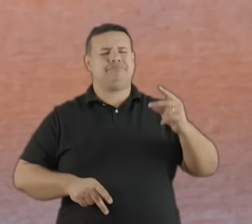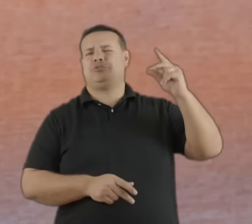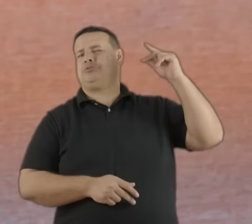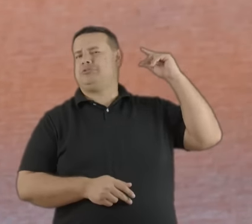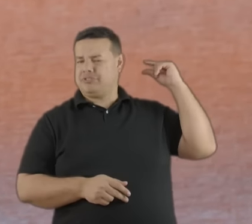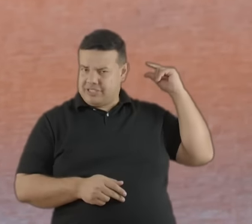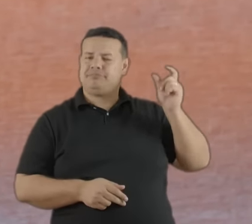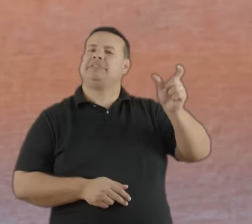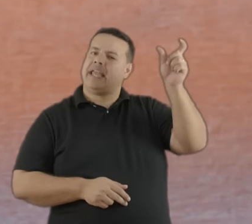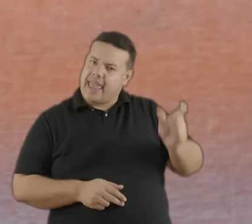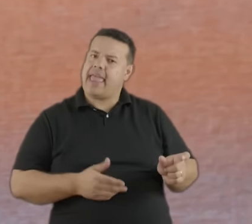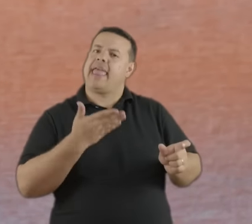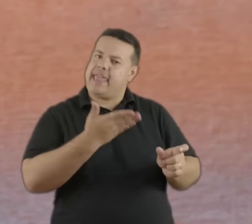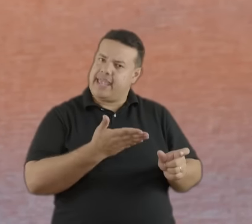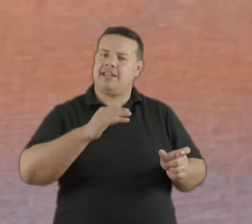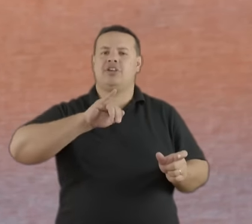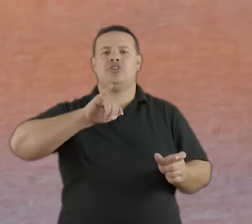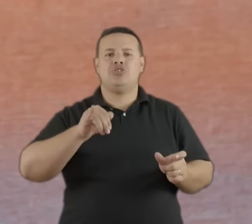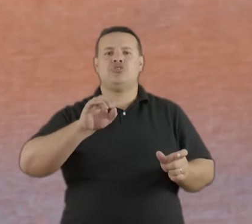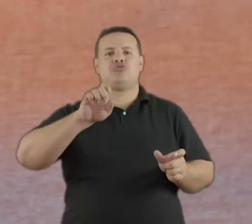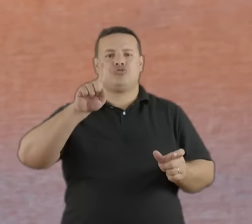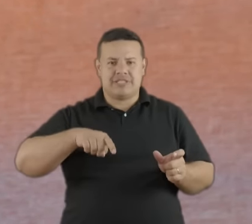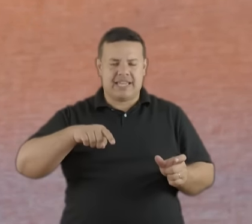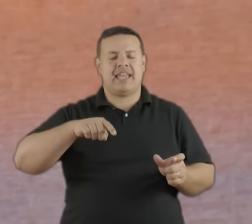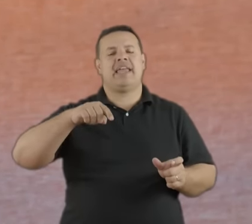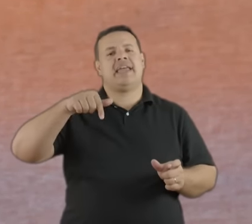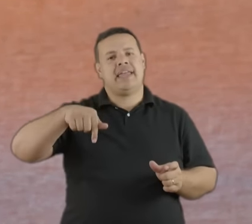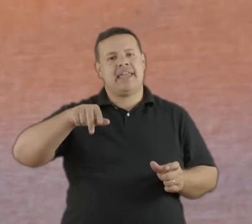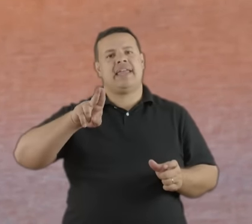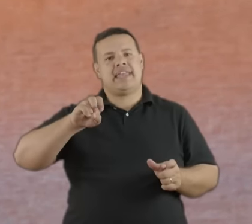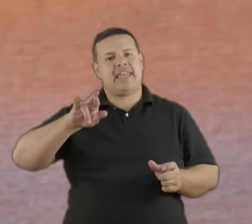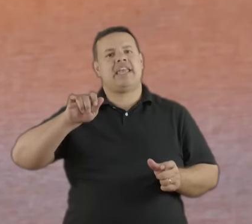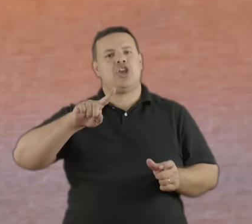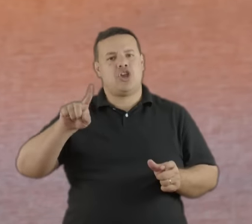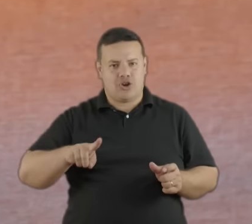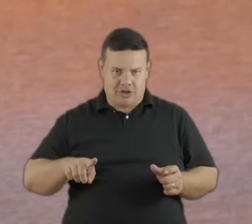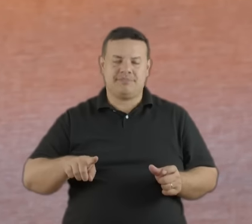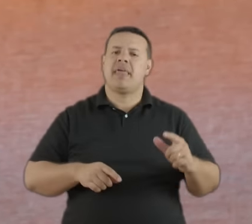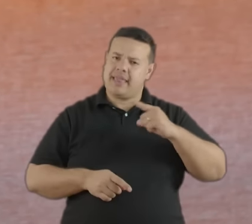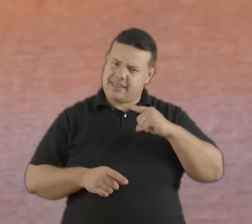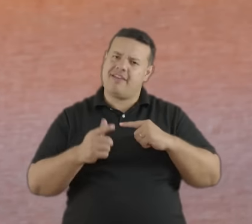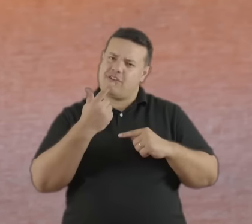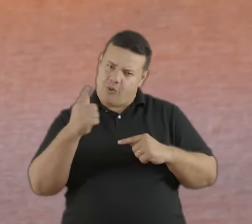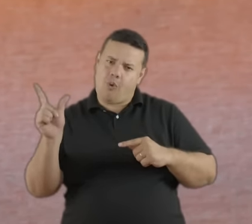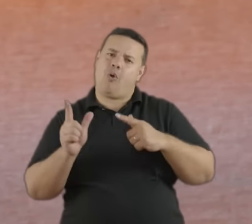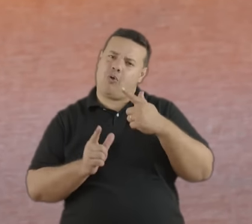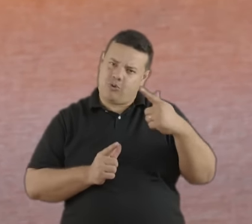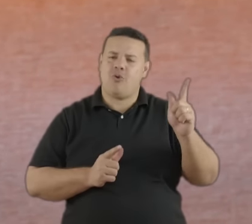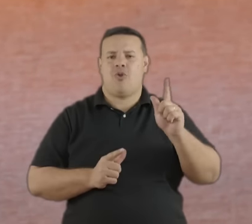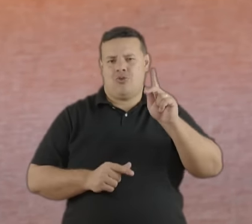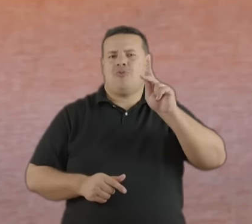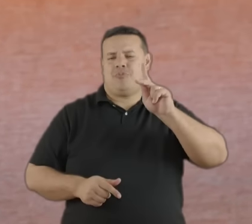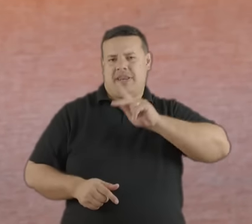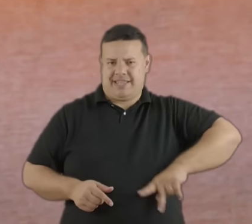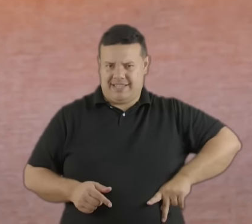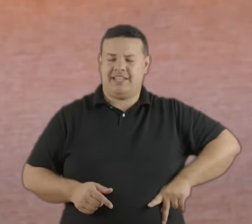itabanatense, chama-se Zé Queiroz da Costa, patrono. Mozart também, bom. Teve Azé, doutor Pedro. Mas